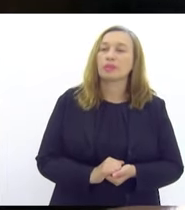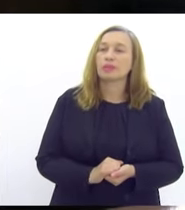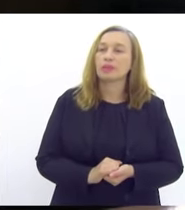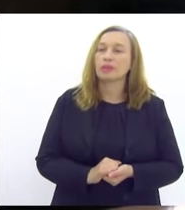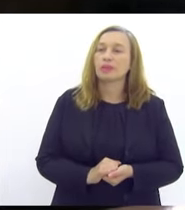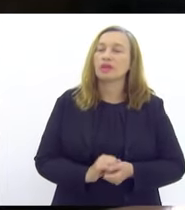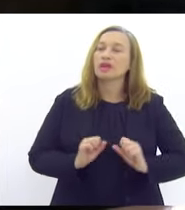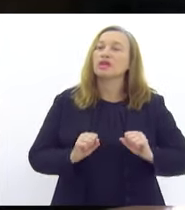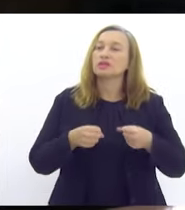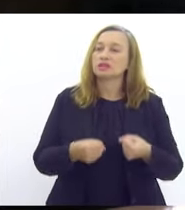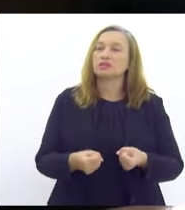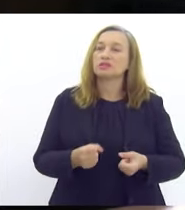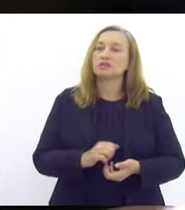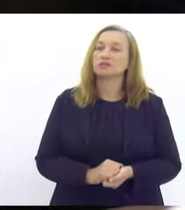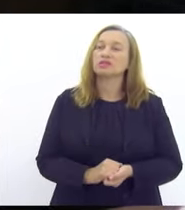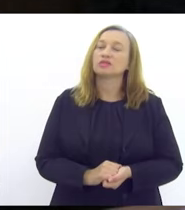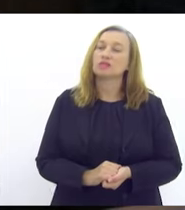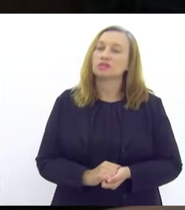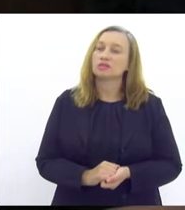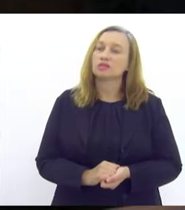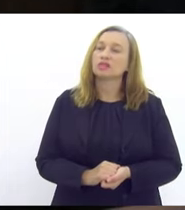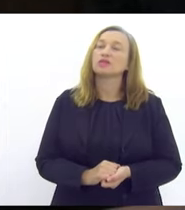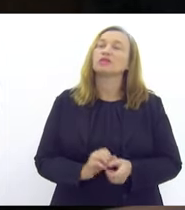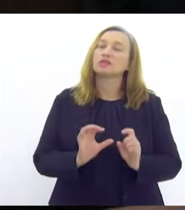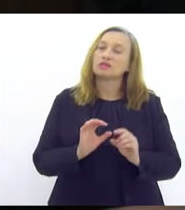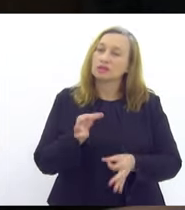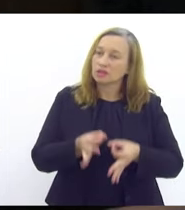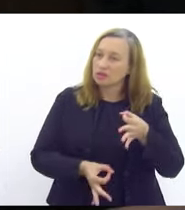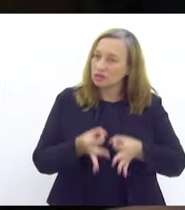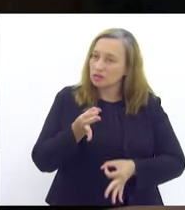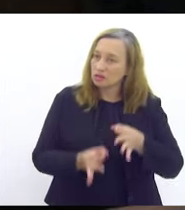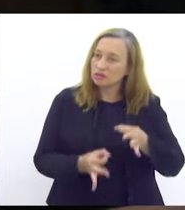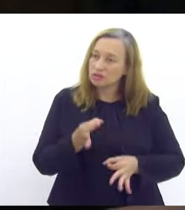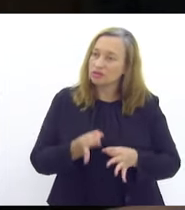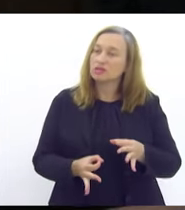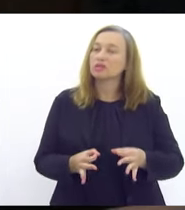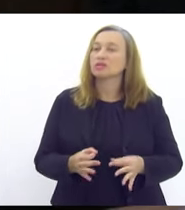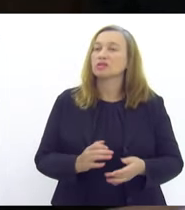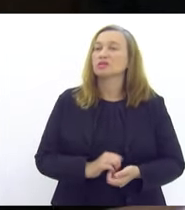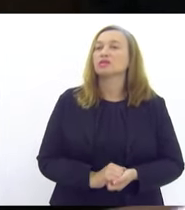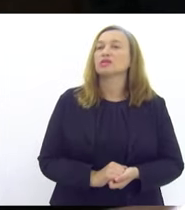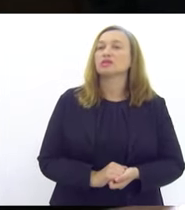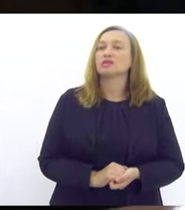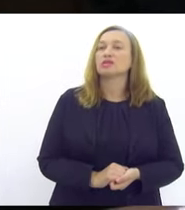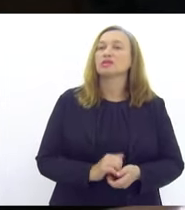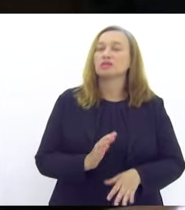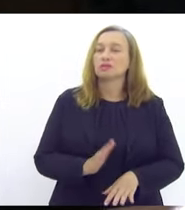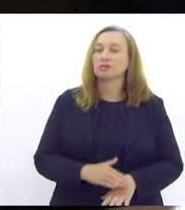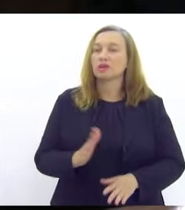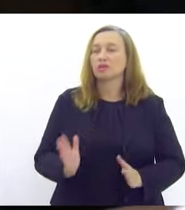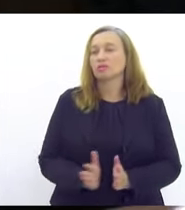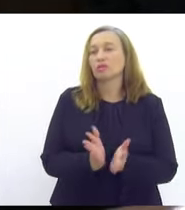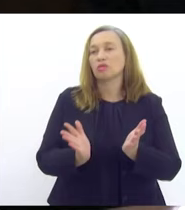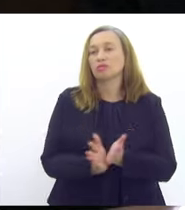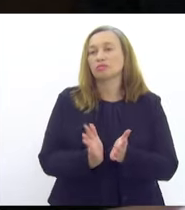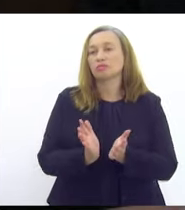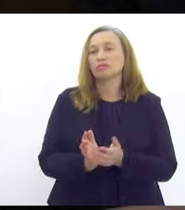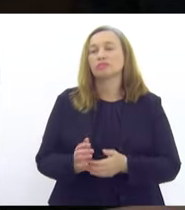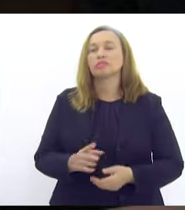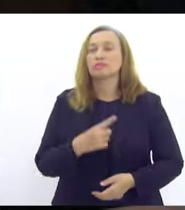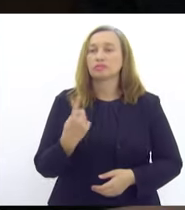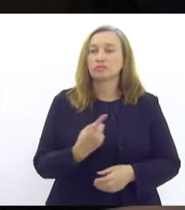na defesa intransigente da justiça e daqueles que são mais empobrecidos na nossa